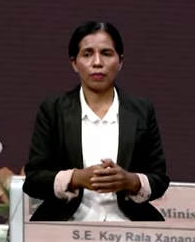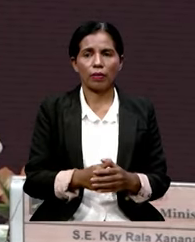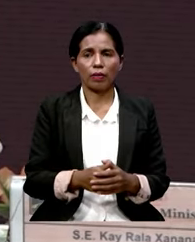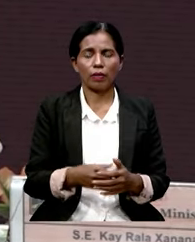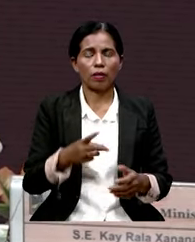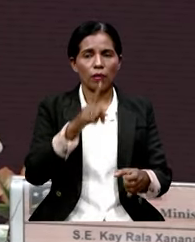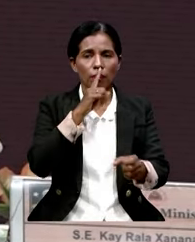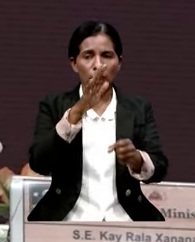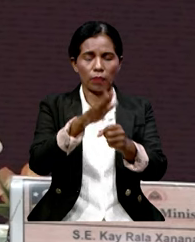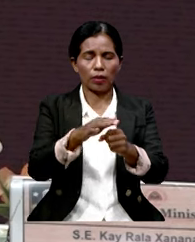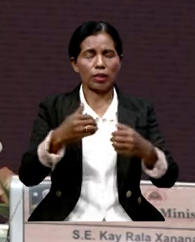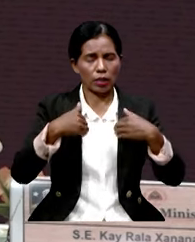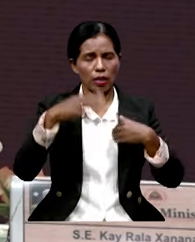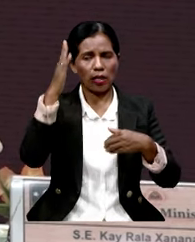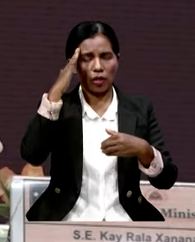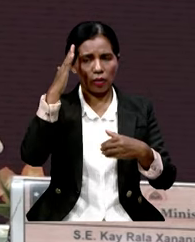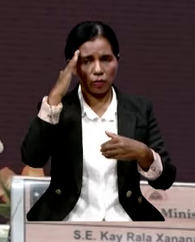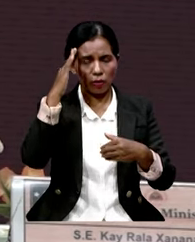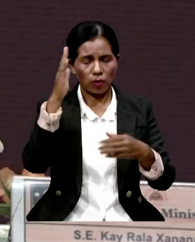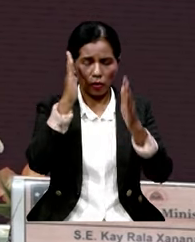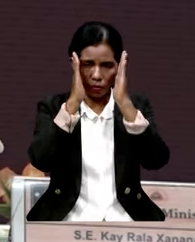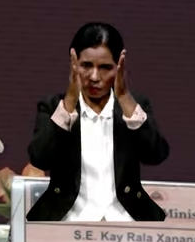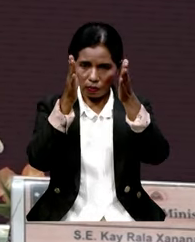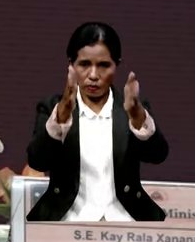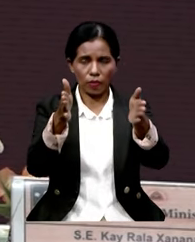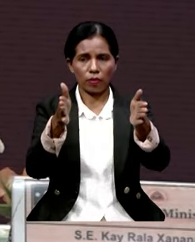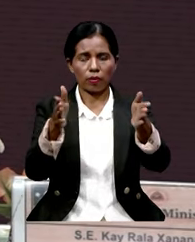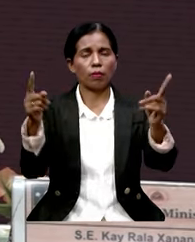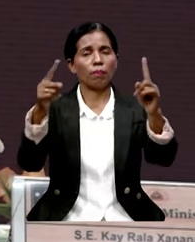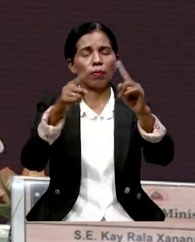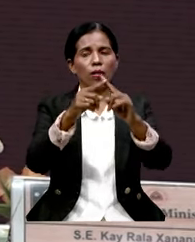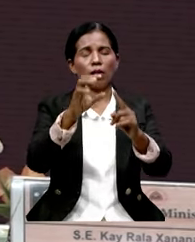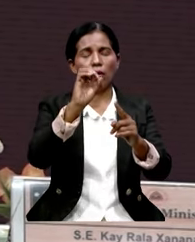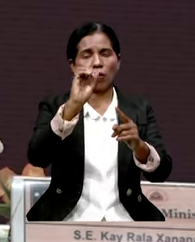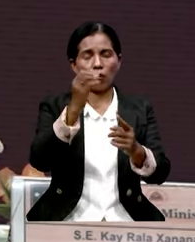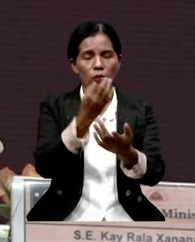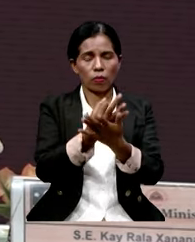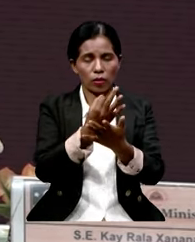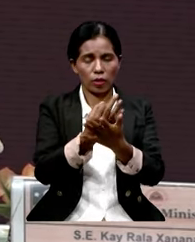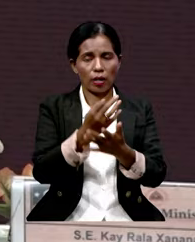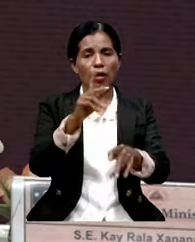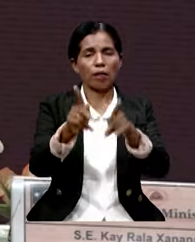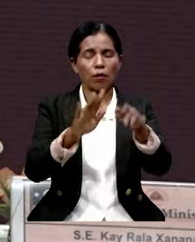Comprometido, consciente ao foco de bar. O sombrio gera o dia.